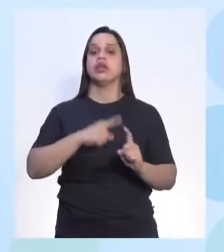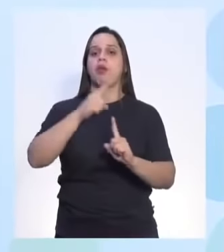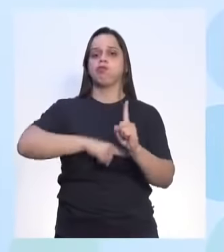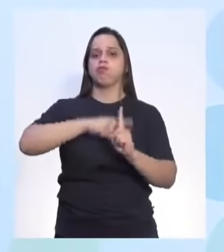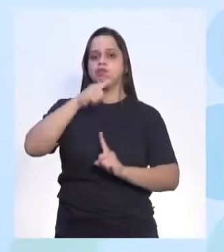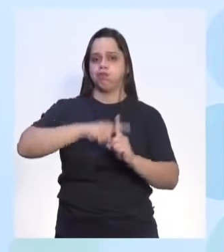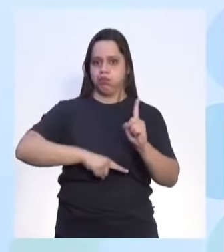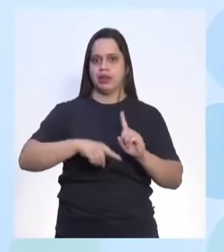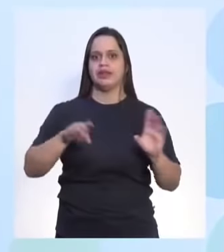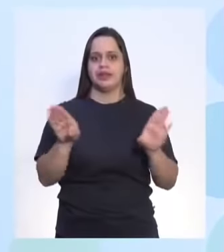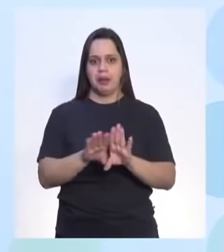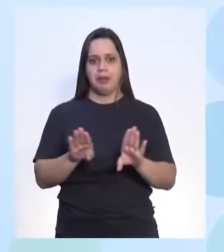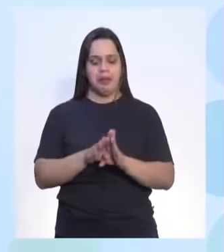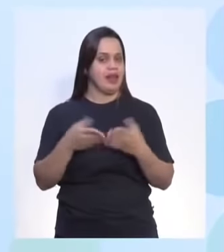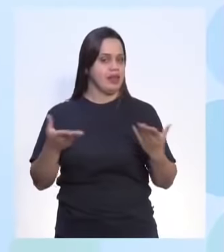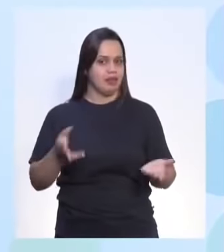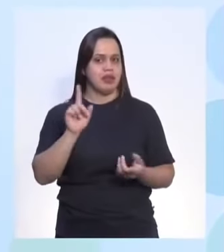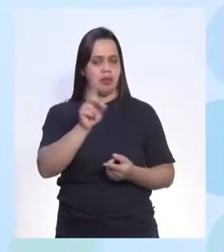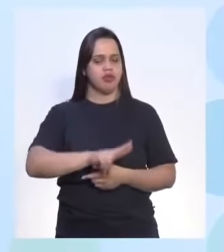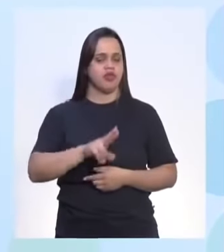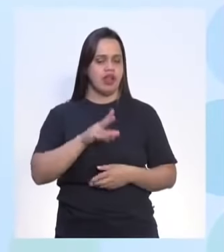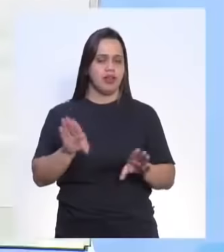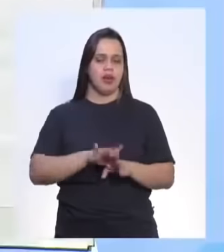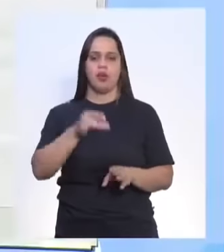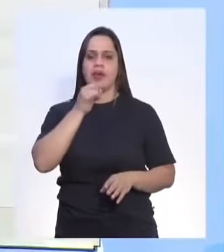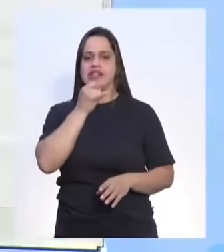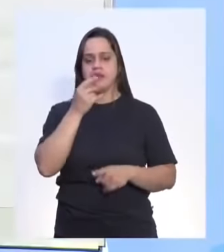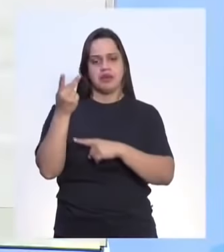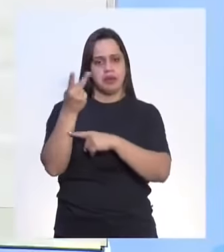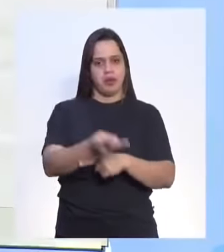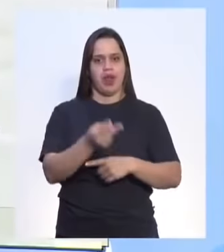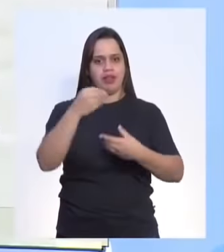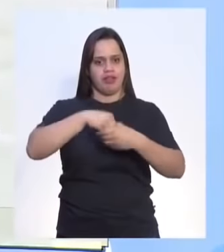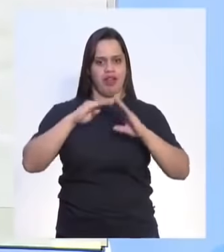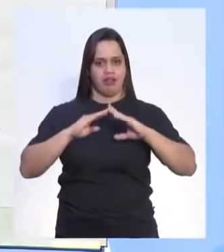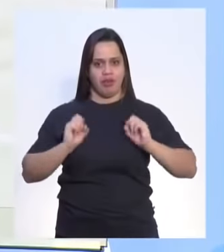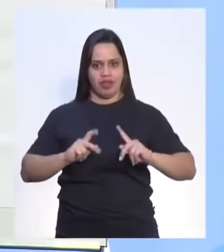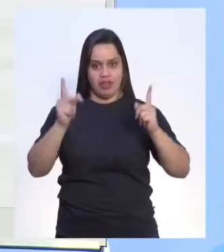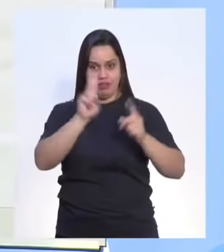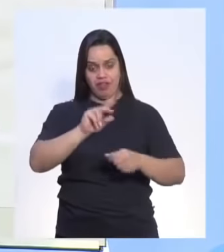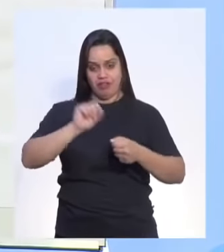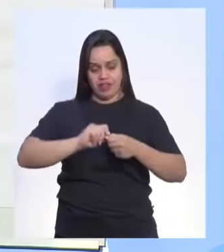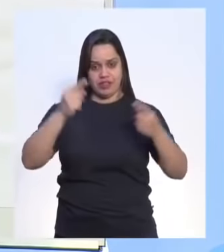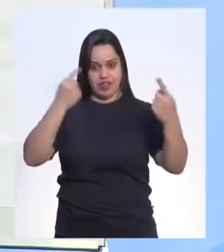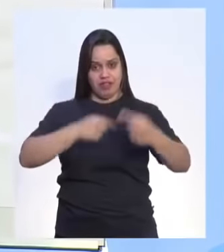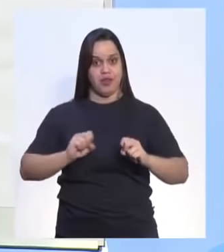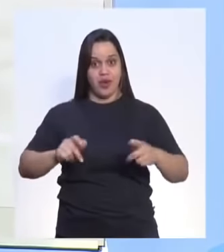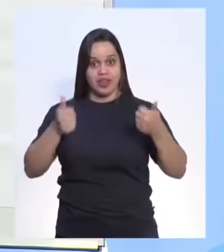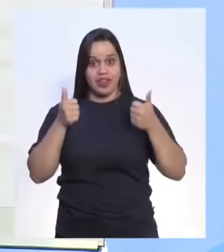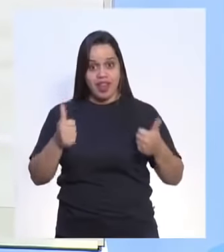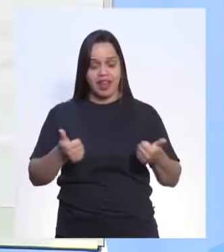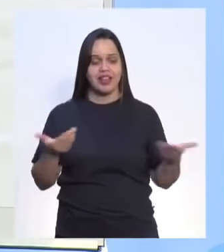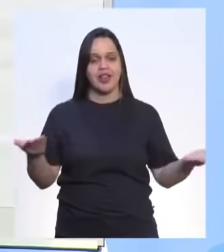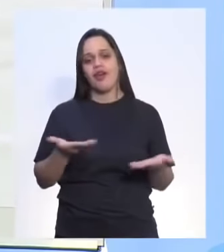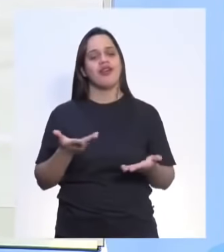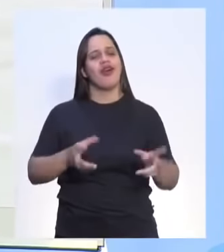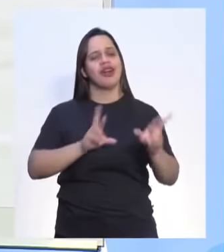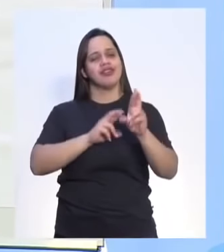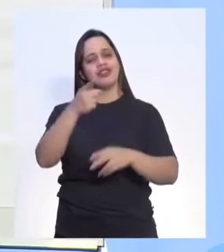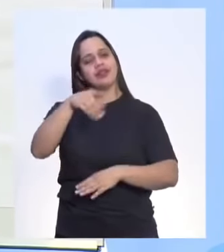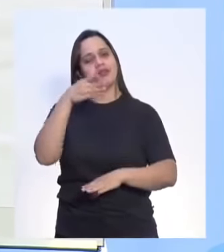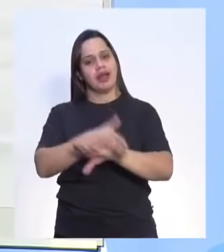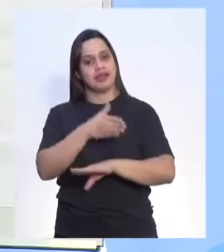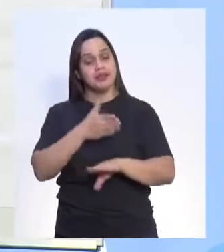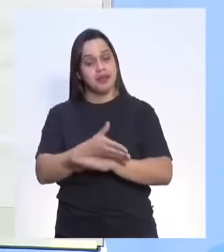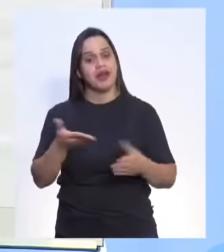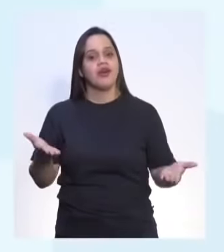temperatura serve como referência aí pro desafio, beleza? Fechado. Beleza. Gente, a gente espera a participação de